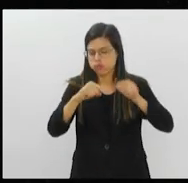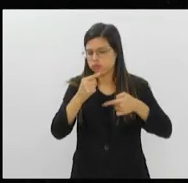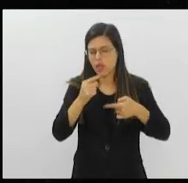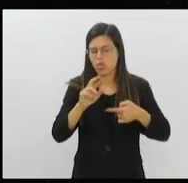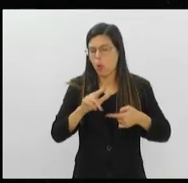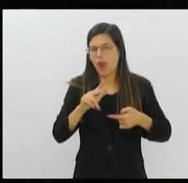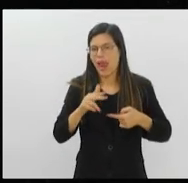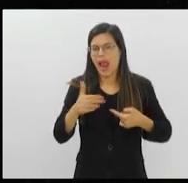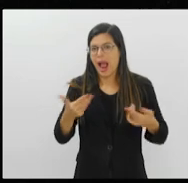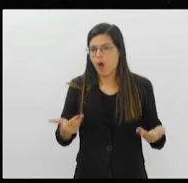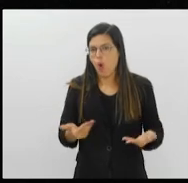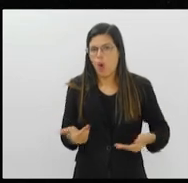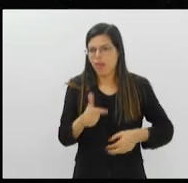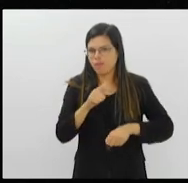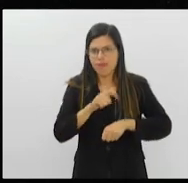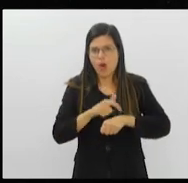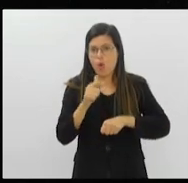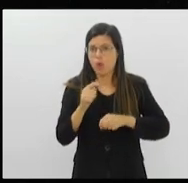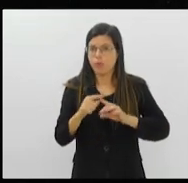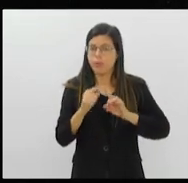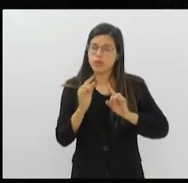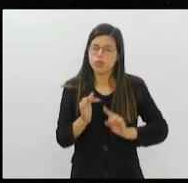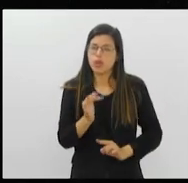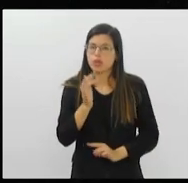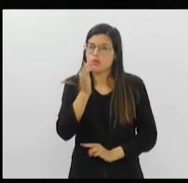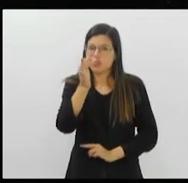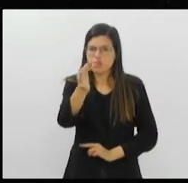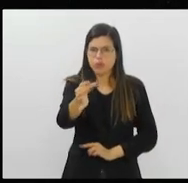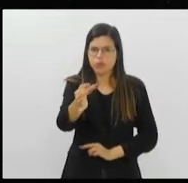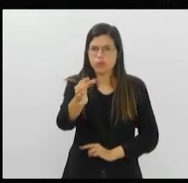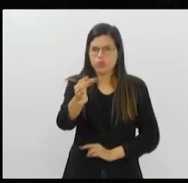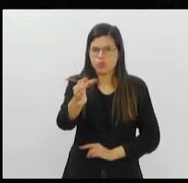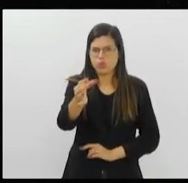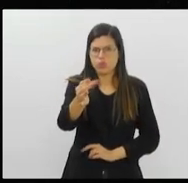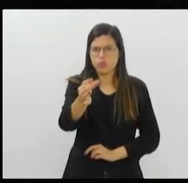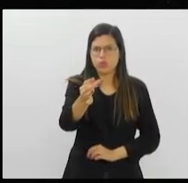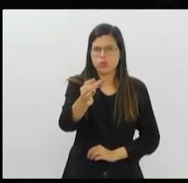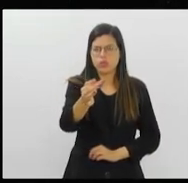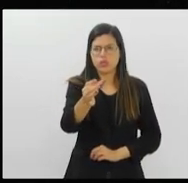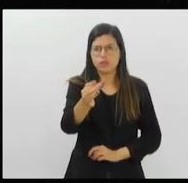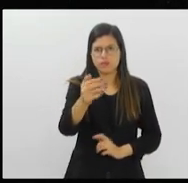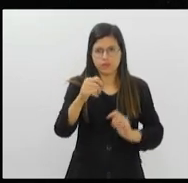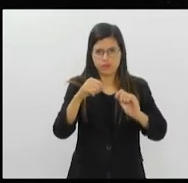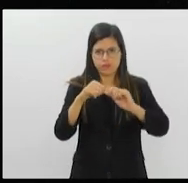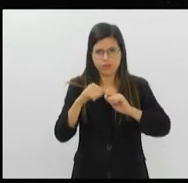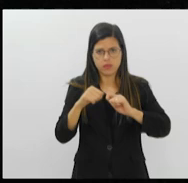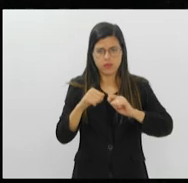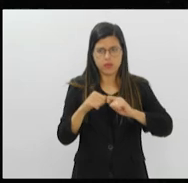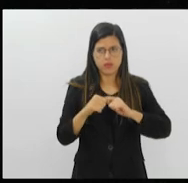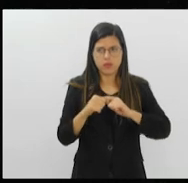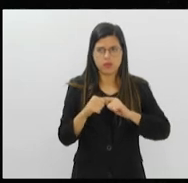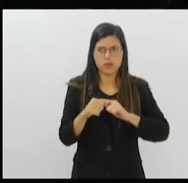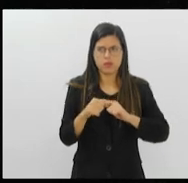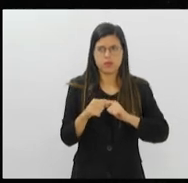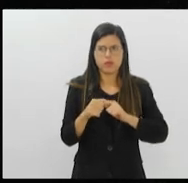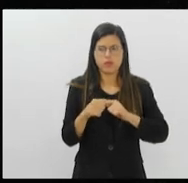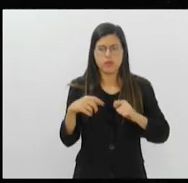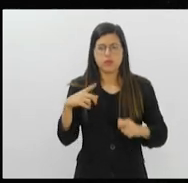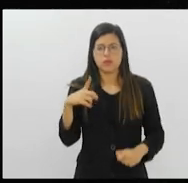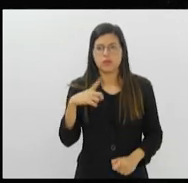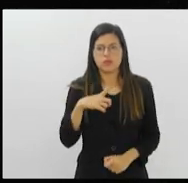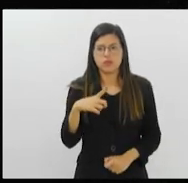todas as plataformas futuras que forem construídas terão vindo com